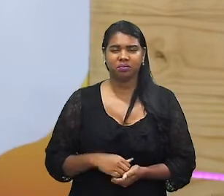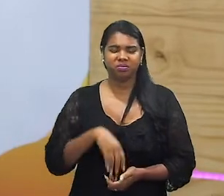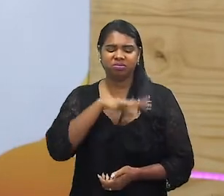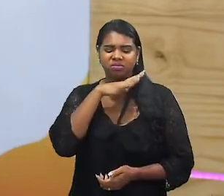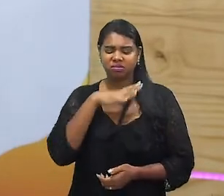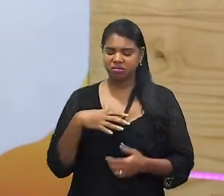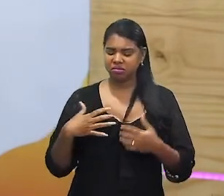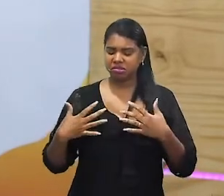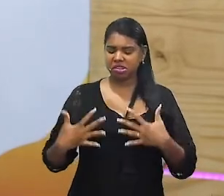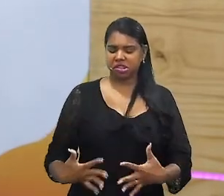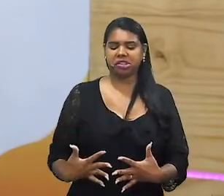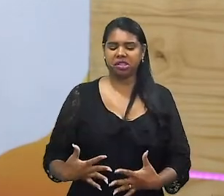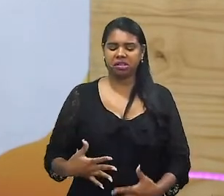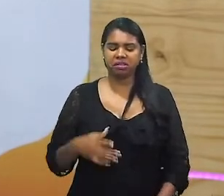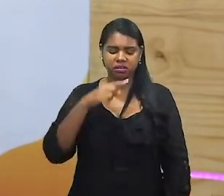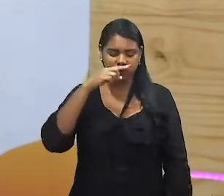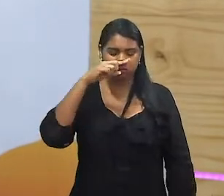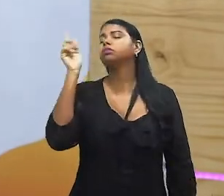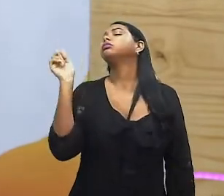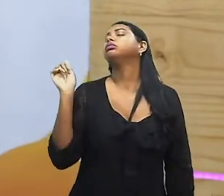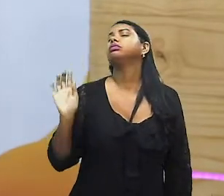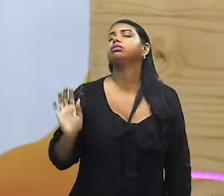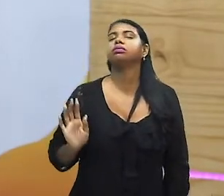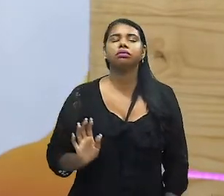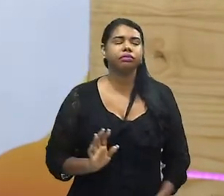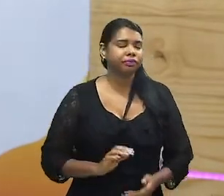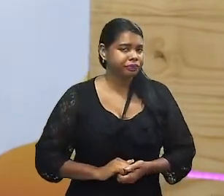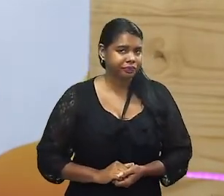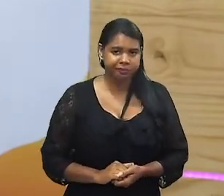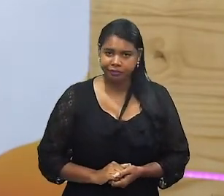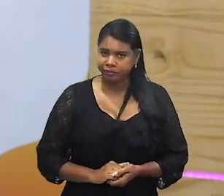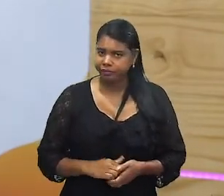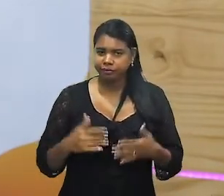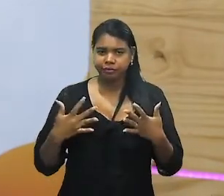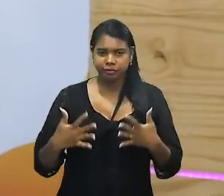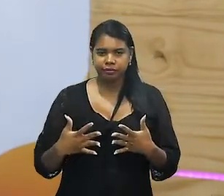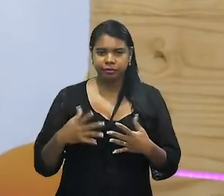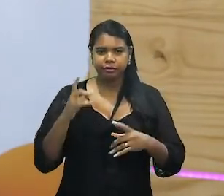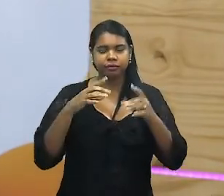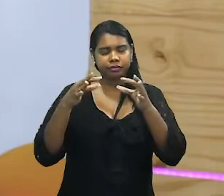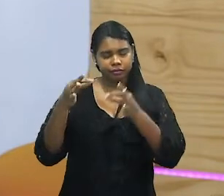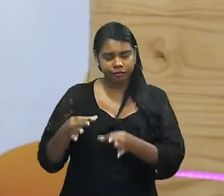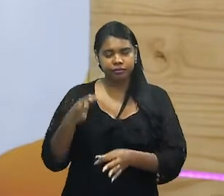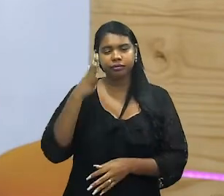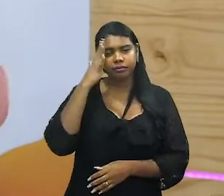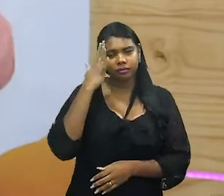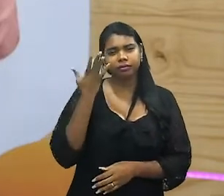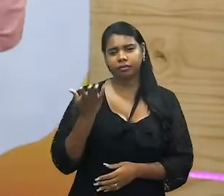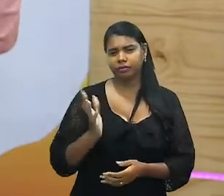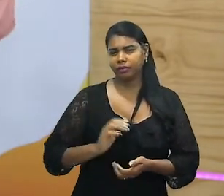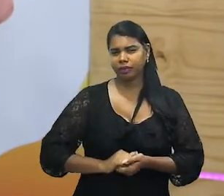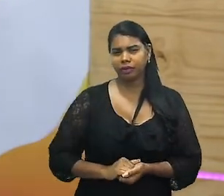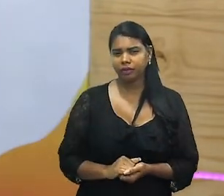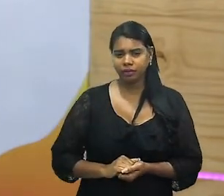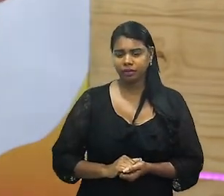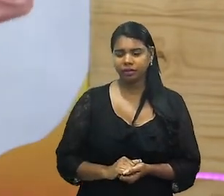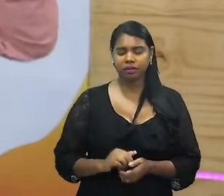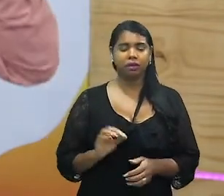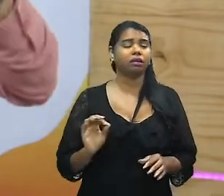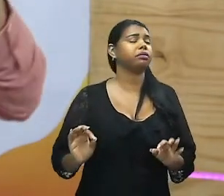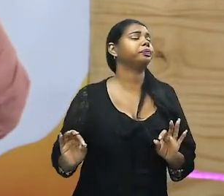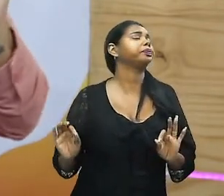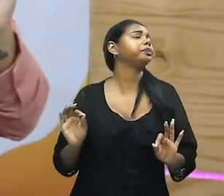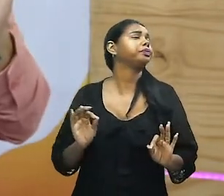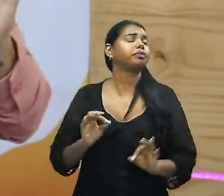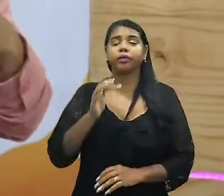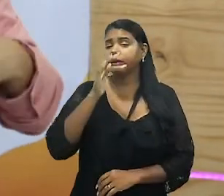tornar insensível, pode se tornar um chato de galocha, essa é a expressão correta mesmo, e ficar ali, né, achando